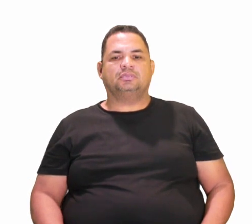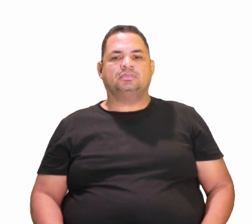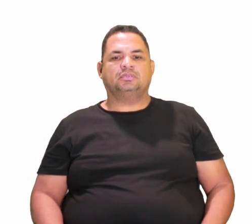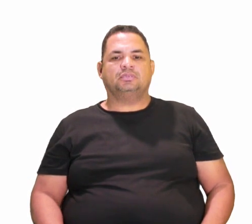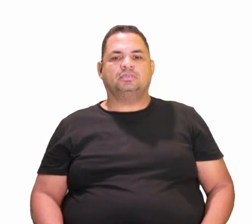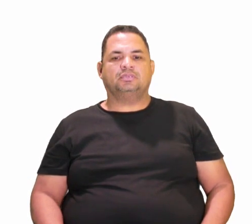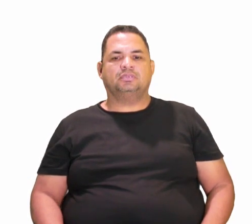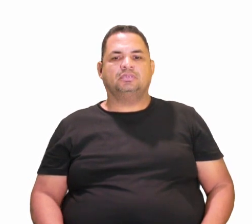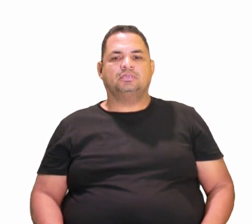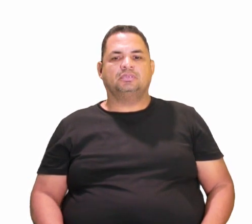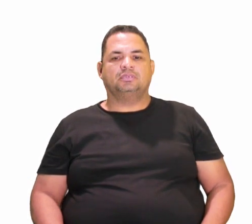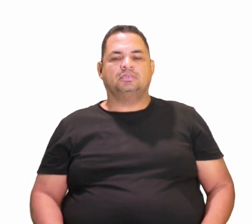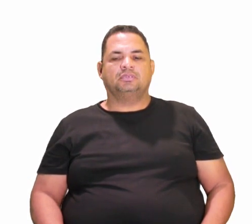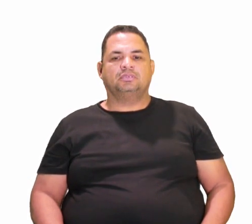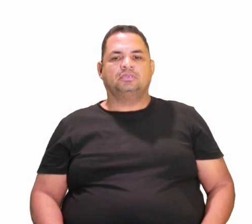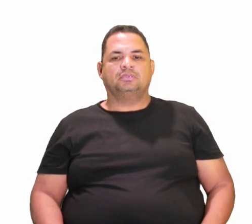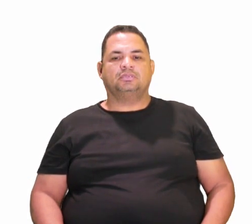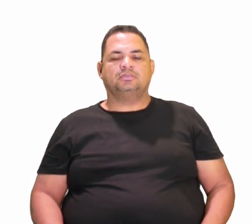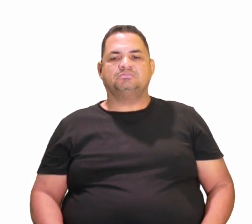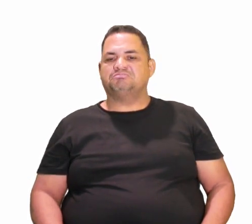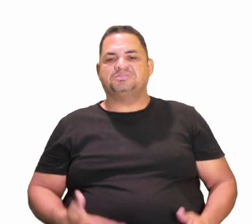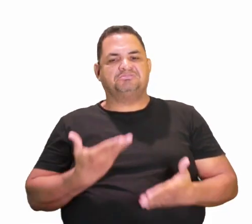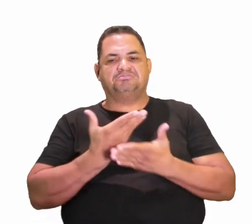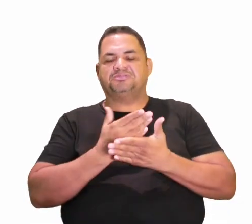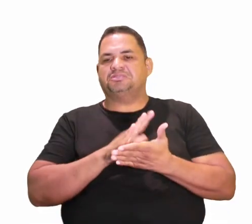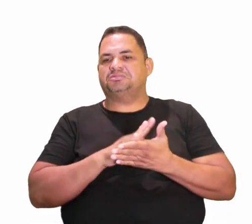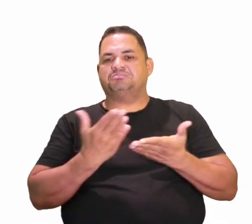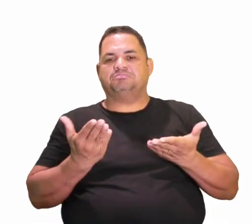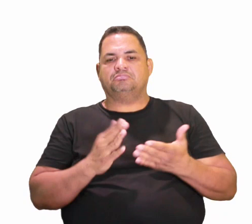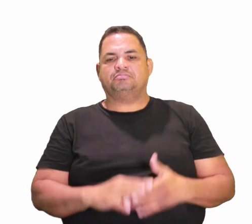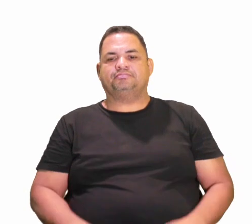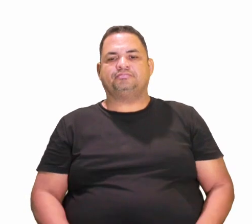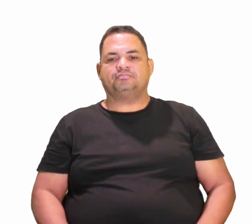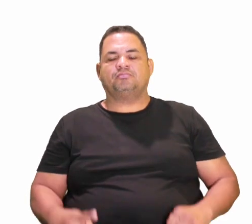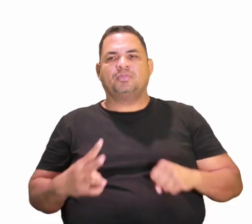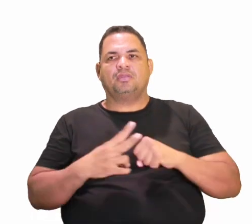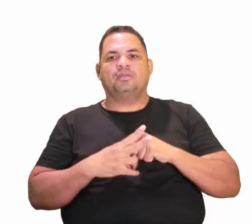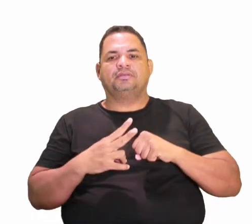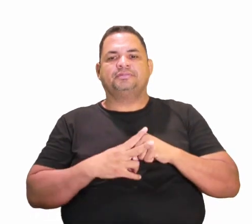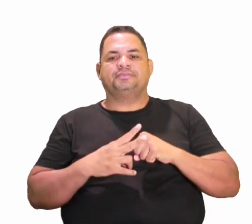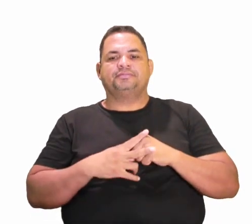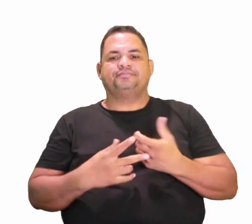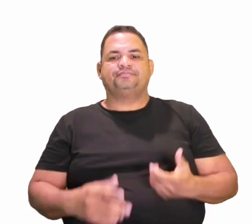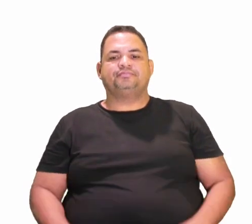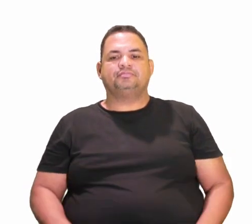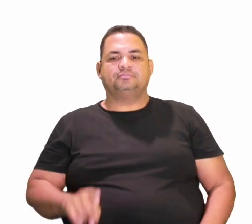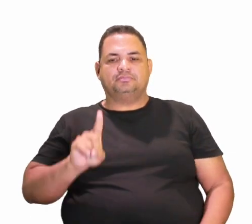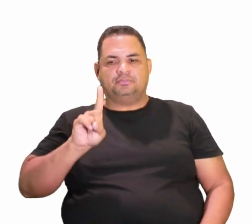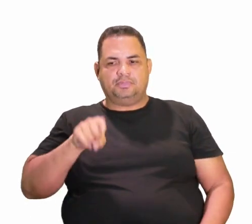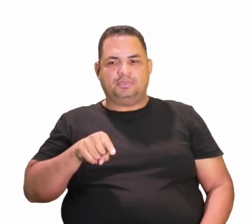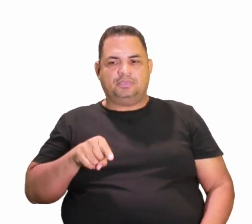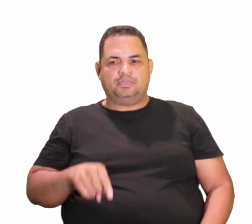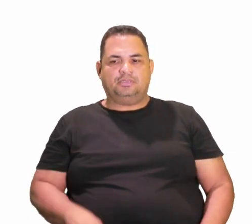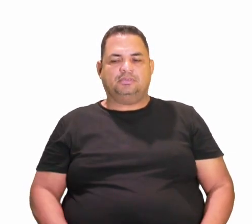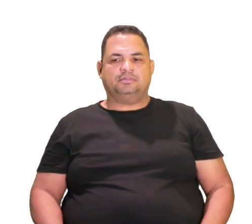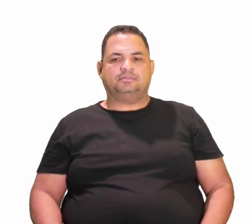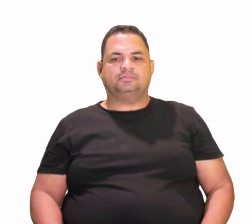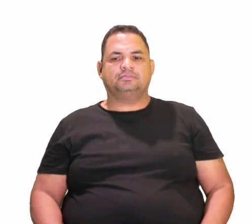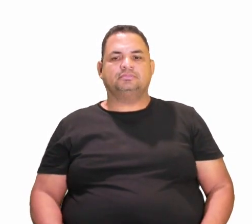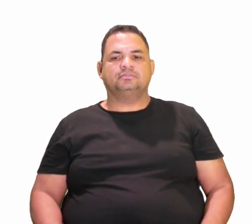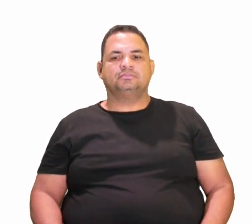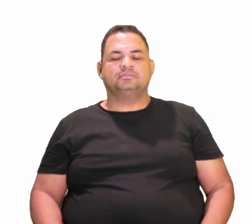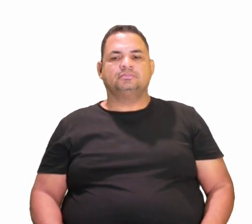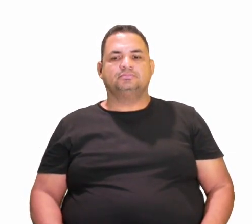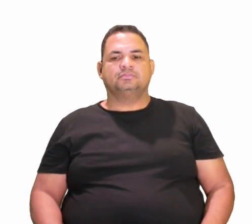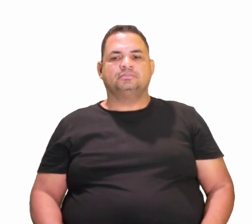mesma coisa que isso, você não traduz isso aqui, você só traduz o verbo to be, que é o é. É